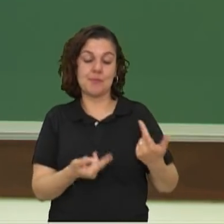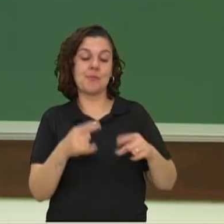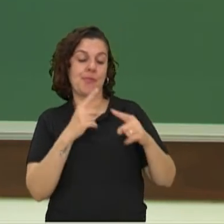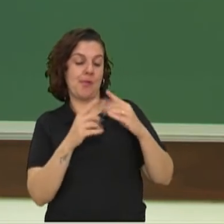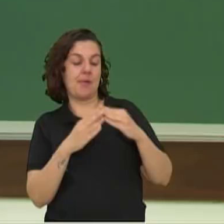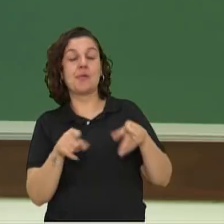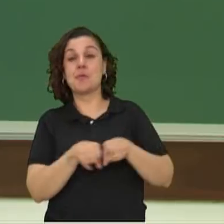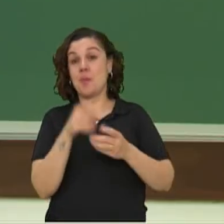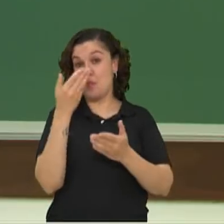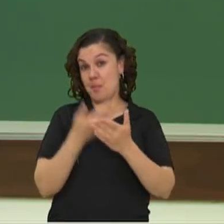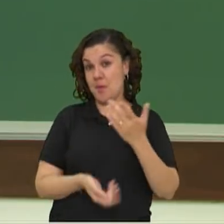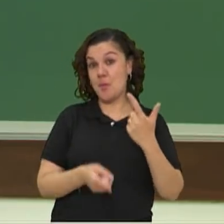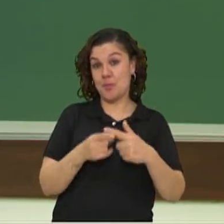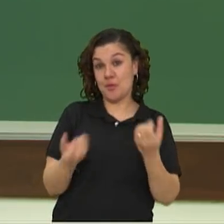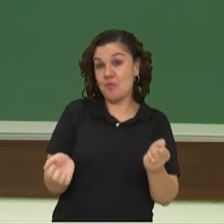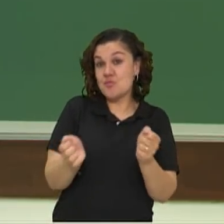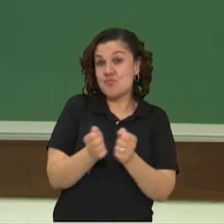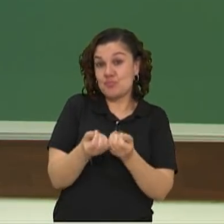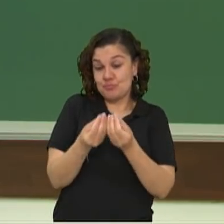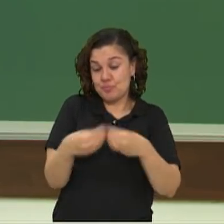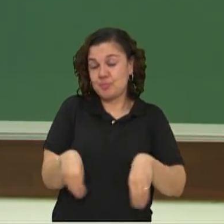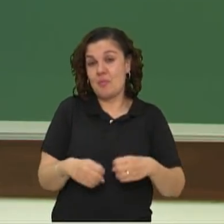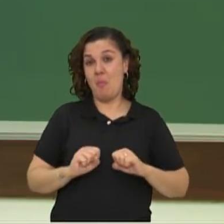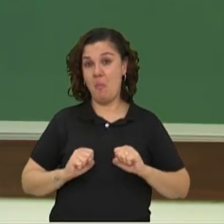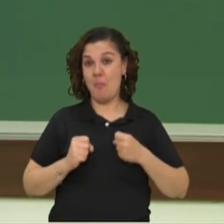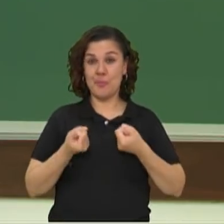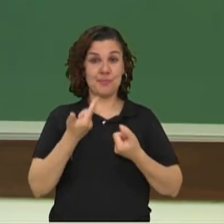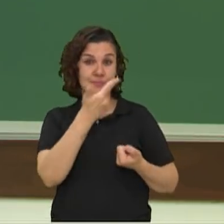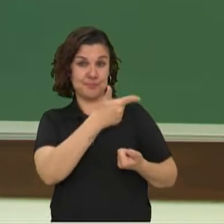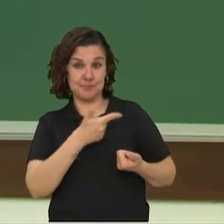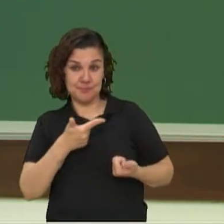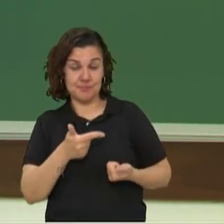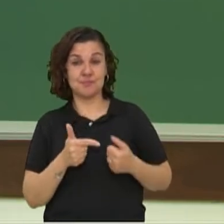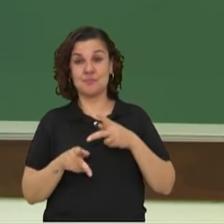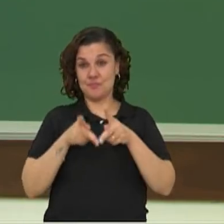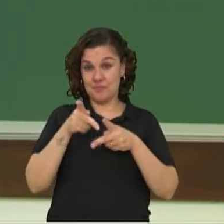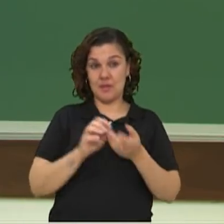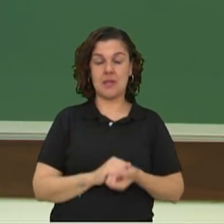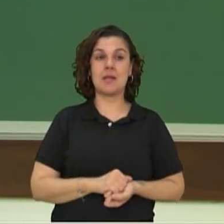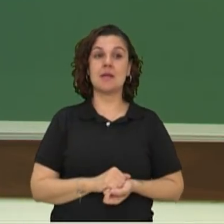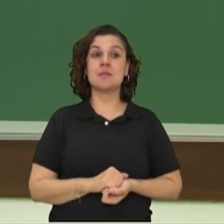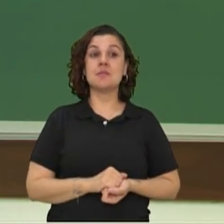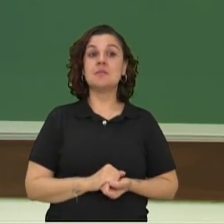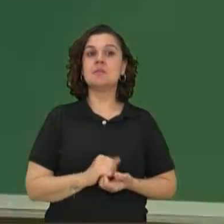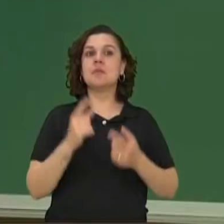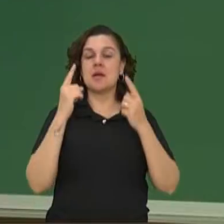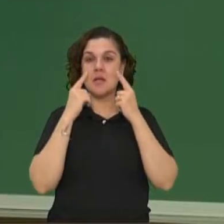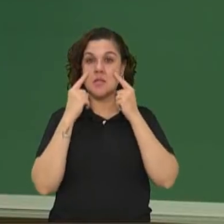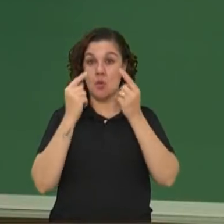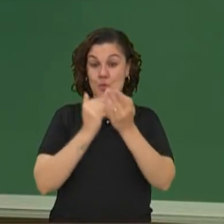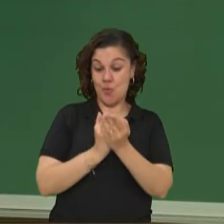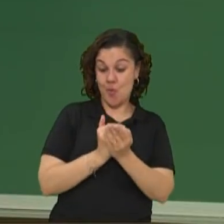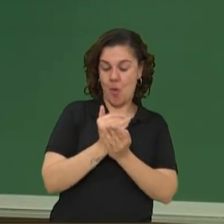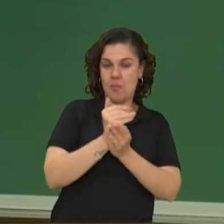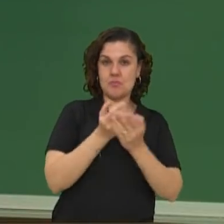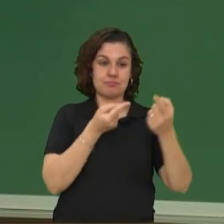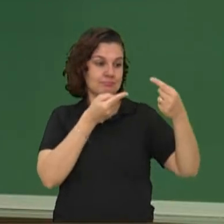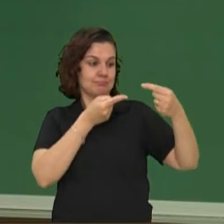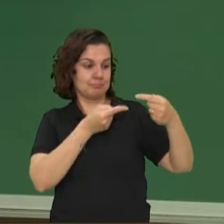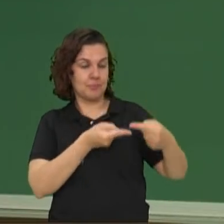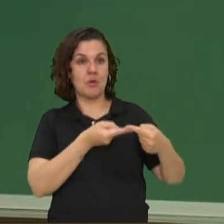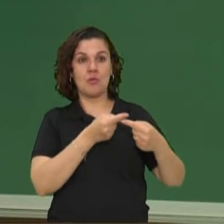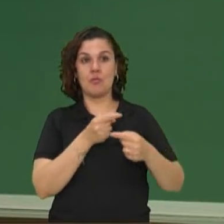junto com os senhores feudais, começou a perder poder diante da população, né? O ponto de partida da reforma foi